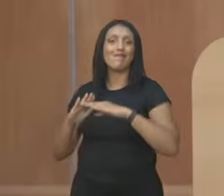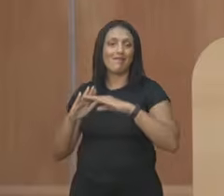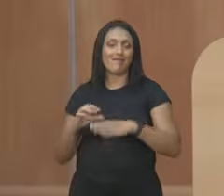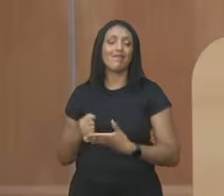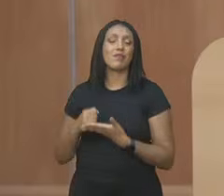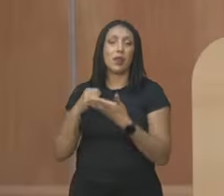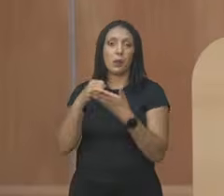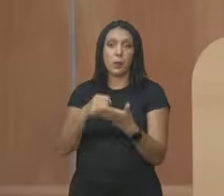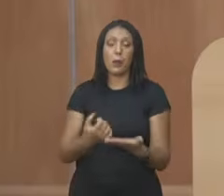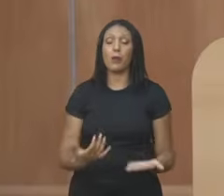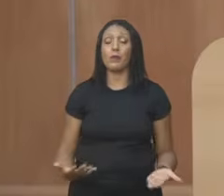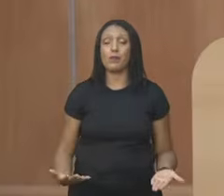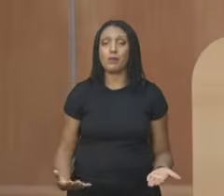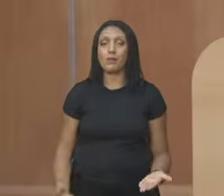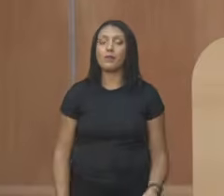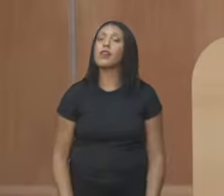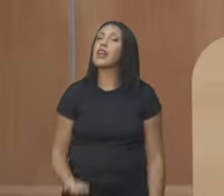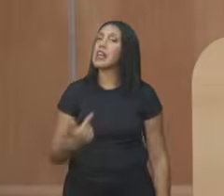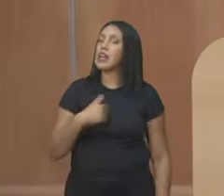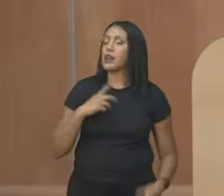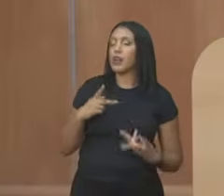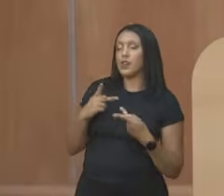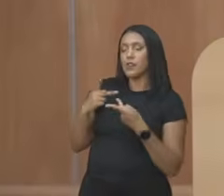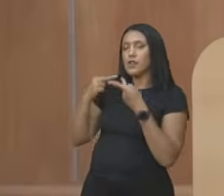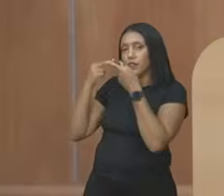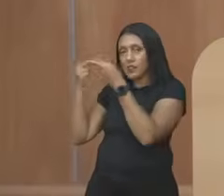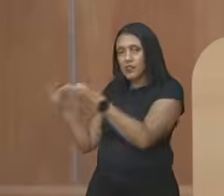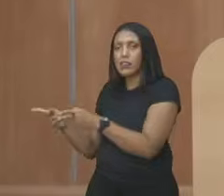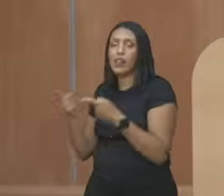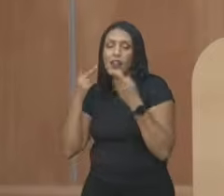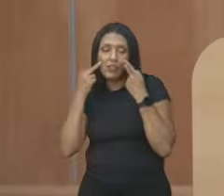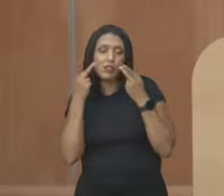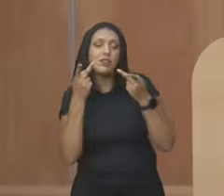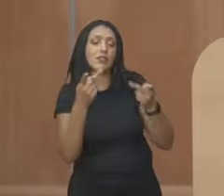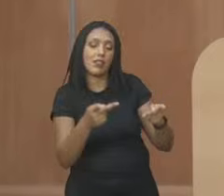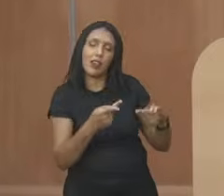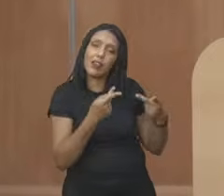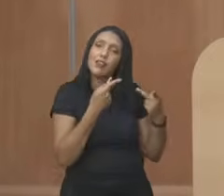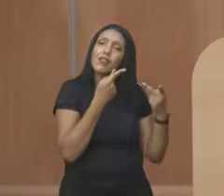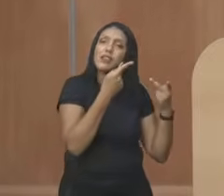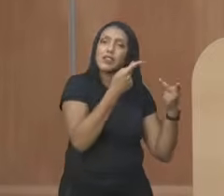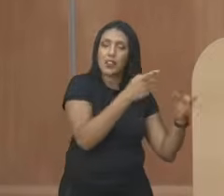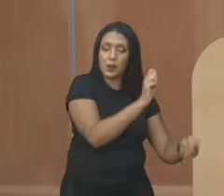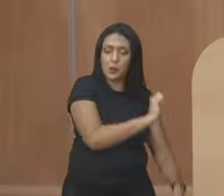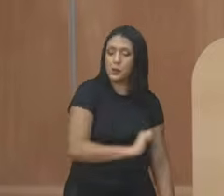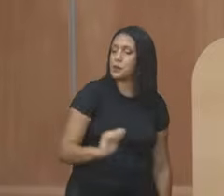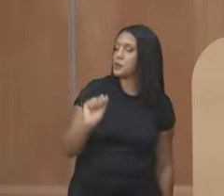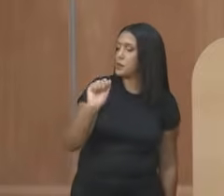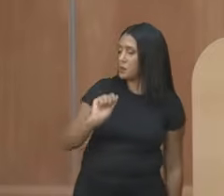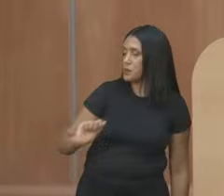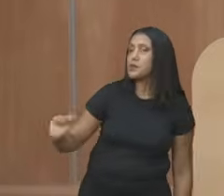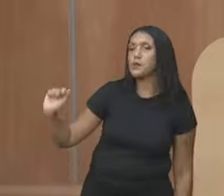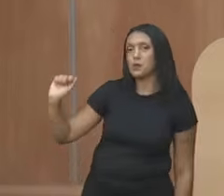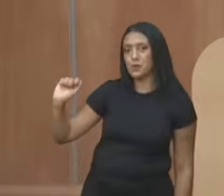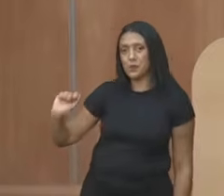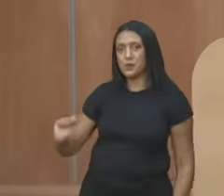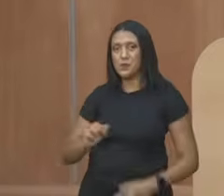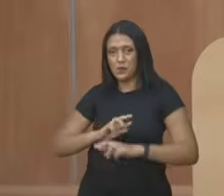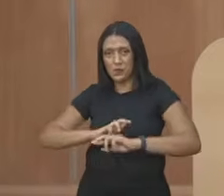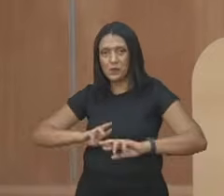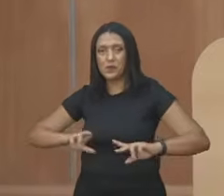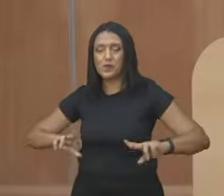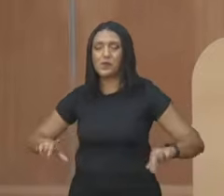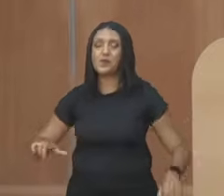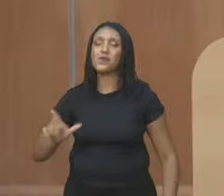pude presenciar e participar muitas vezes, da Aliança de Misericórdia, da Fazenda da Esperança,